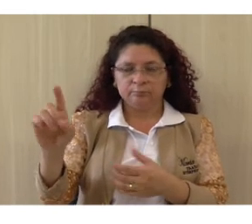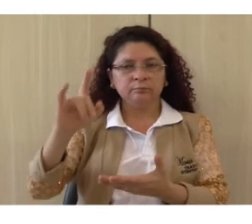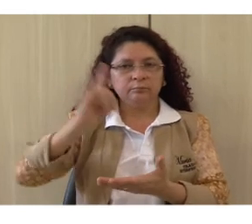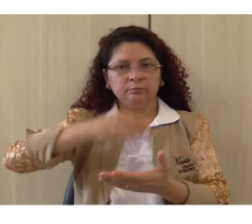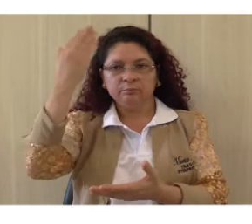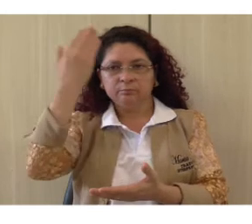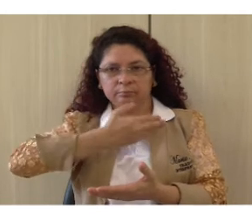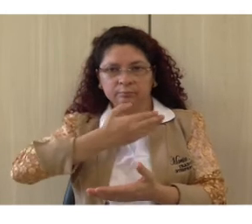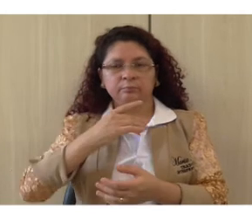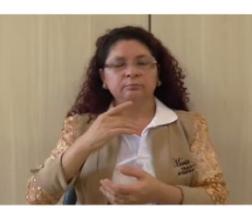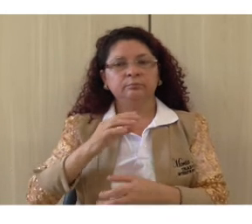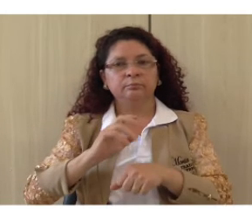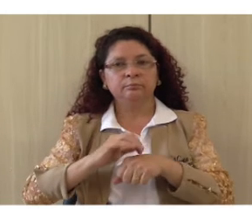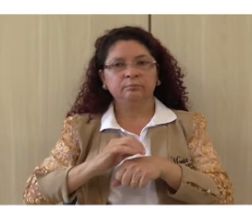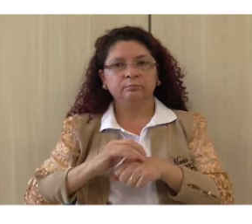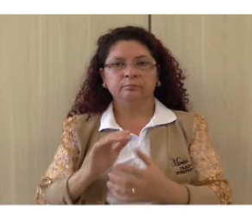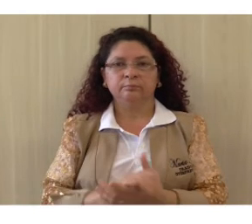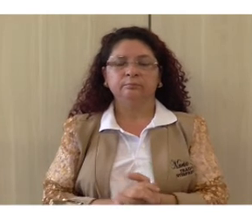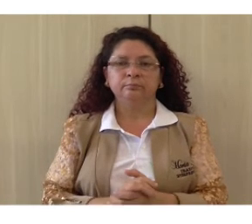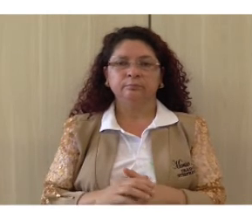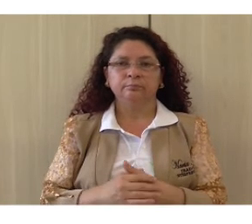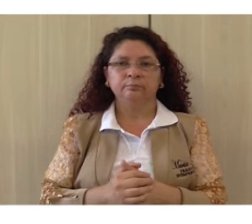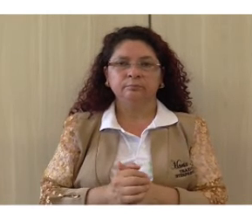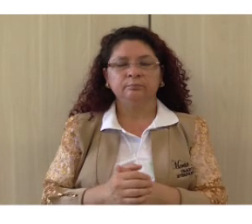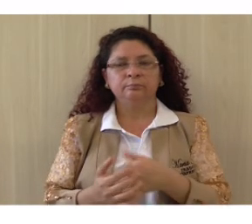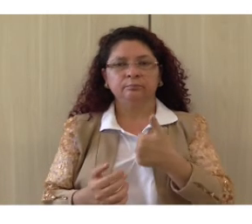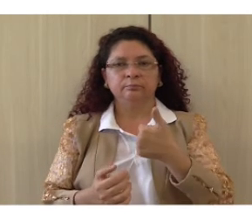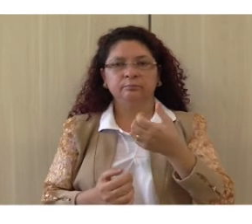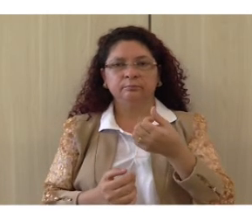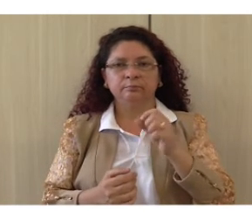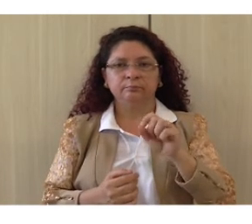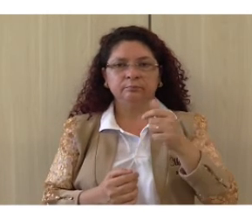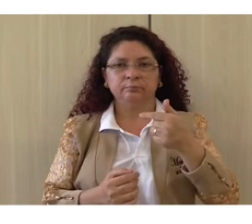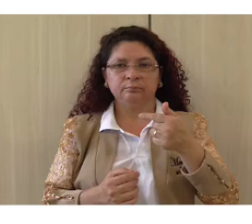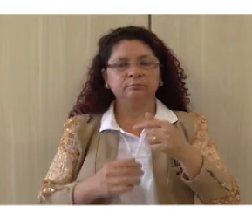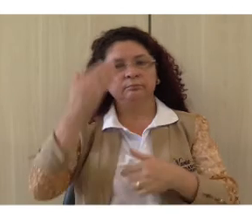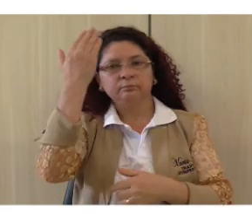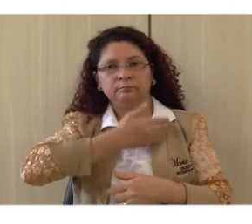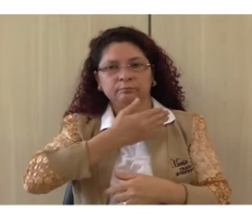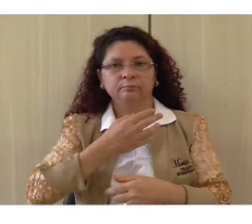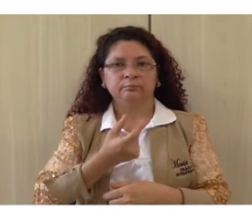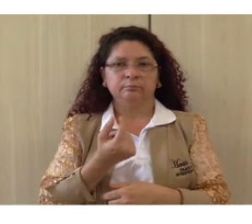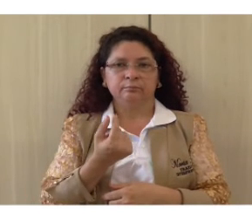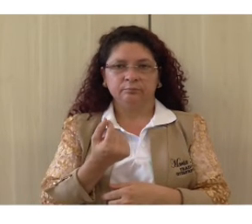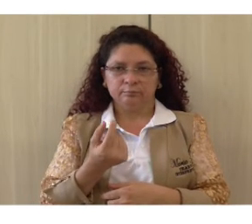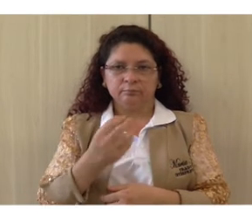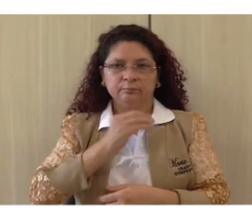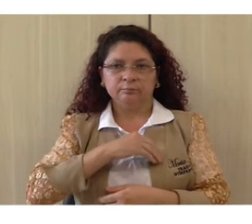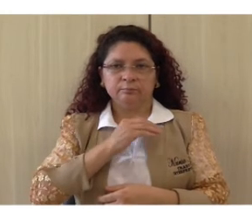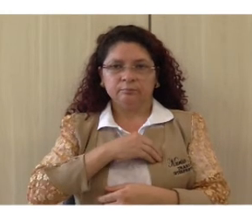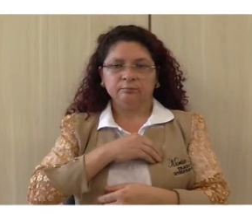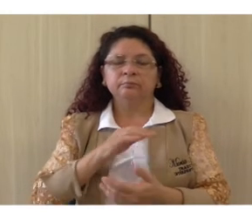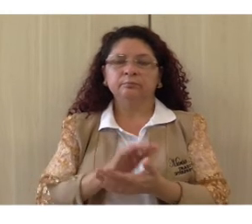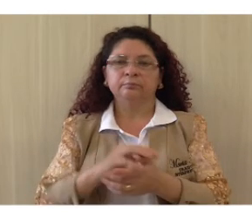Classificação Internacional de Doença, CID. Item 16.7. A comprovação da renda familiar bruta